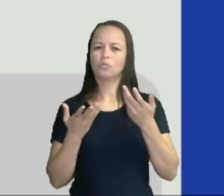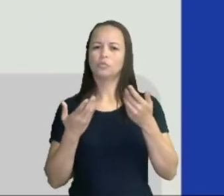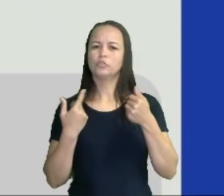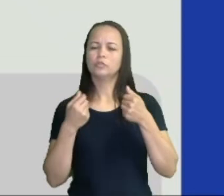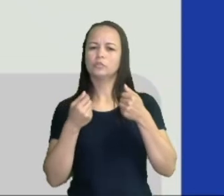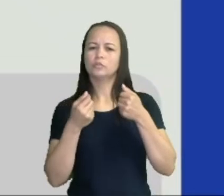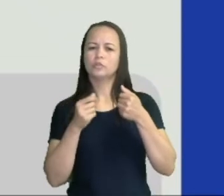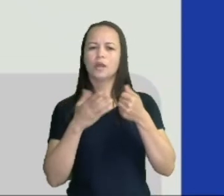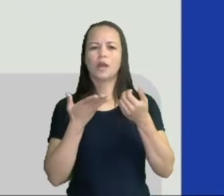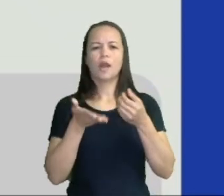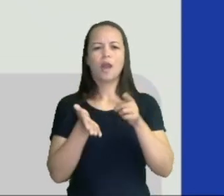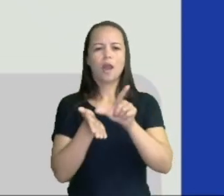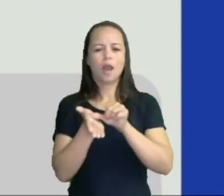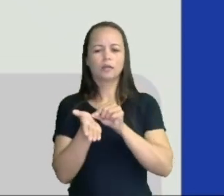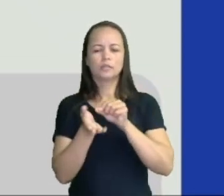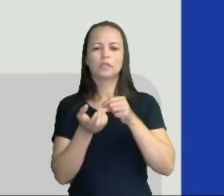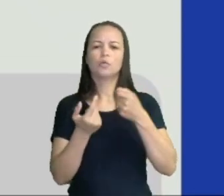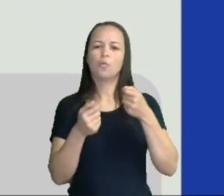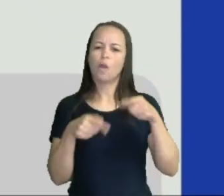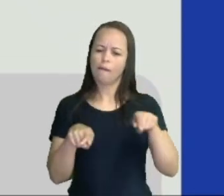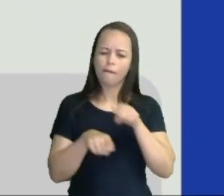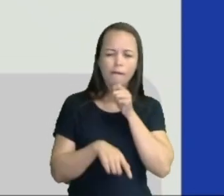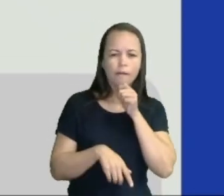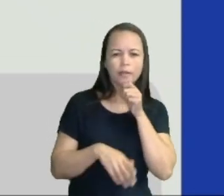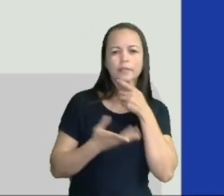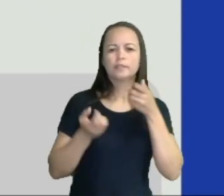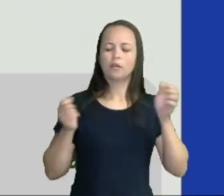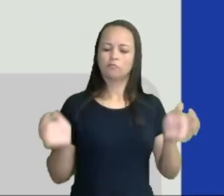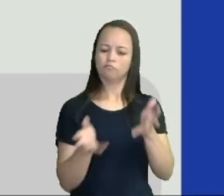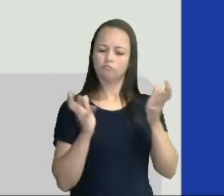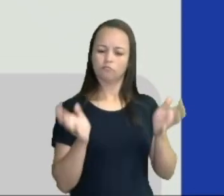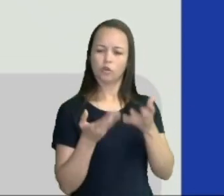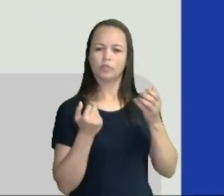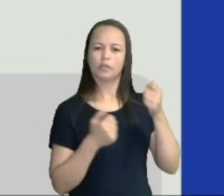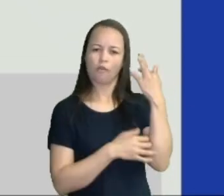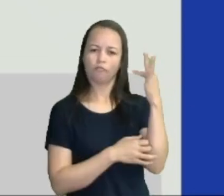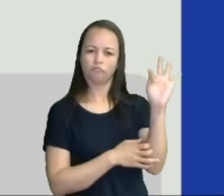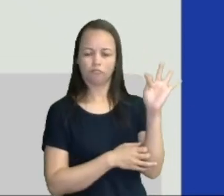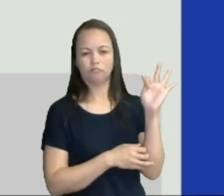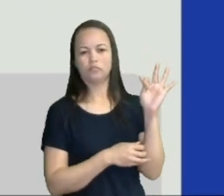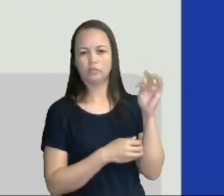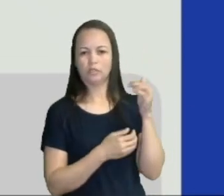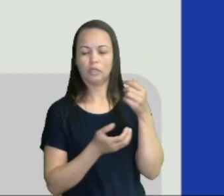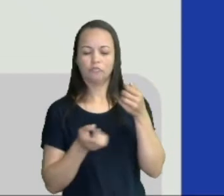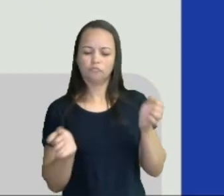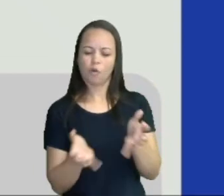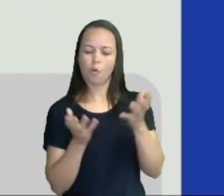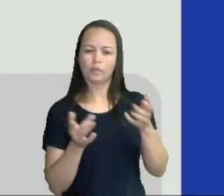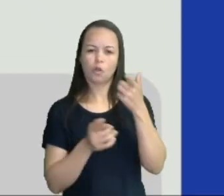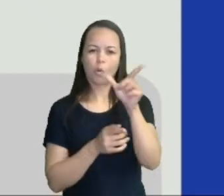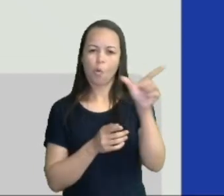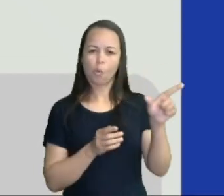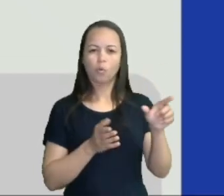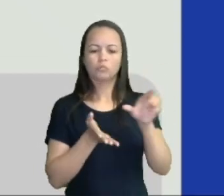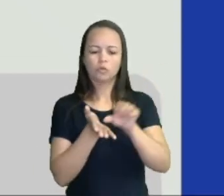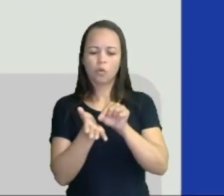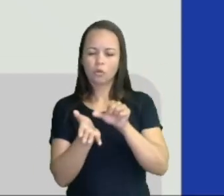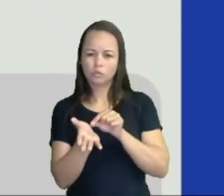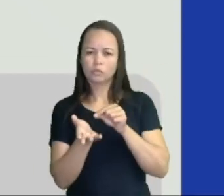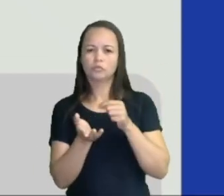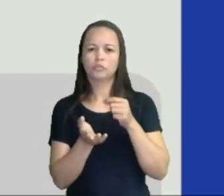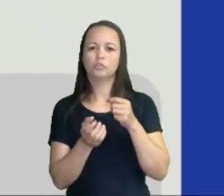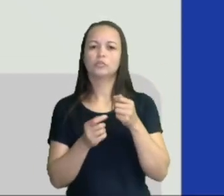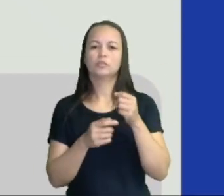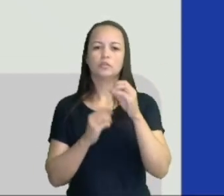código ainda vigoram na França e influenciou a criação de outros códigos civis, de outras